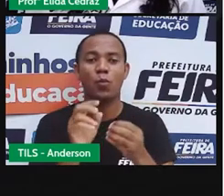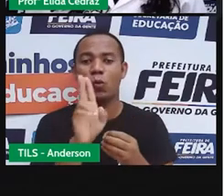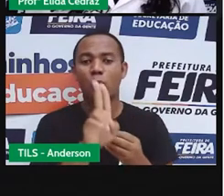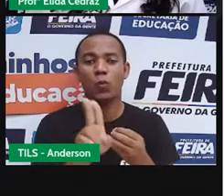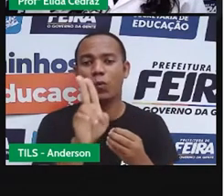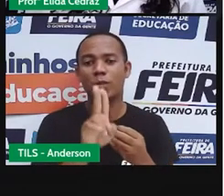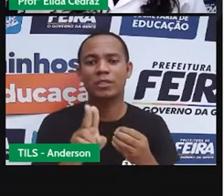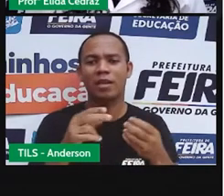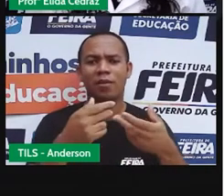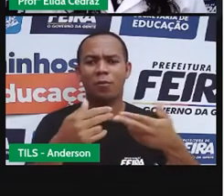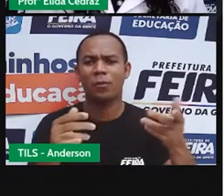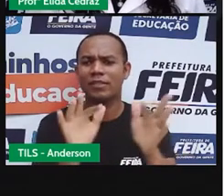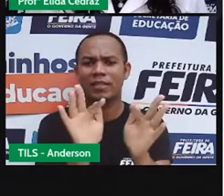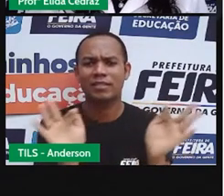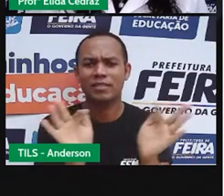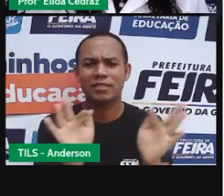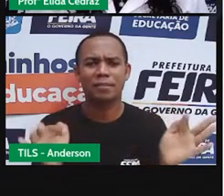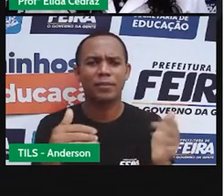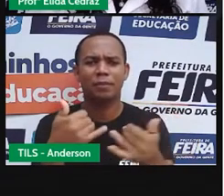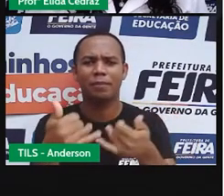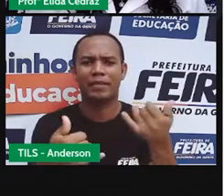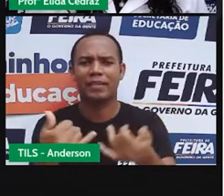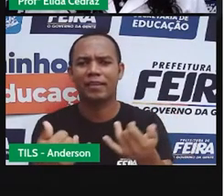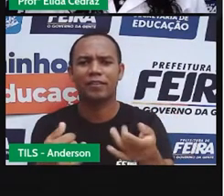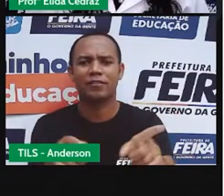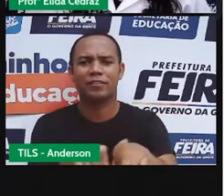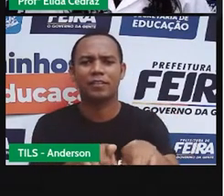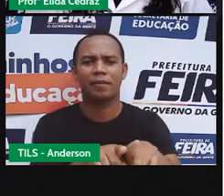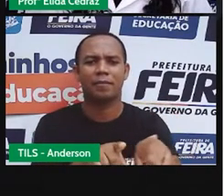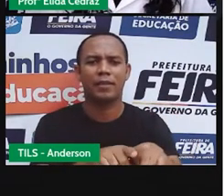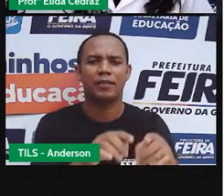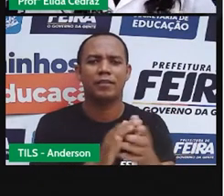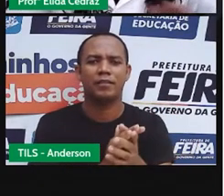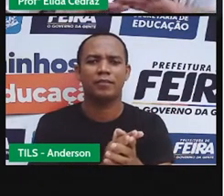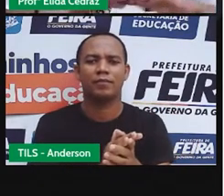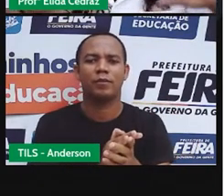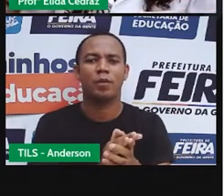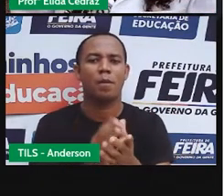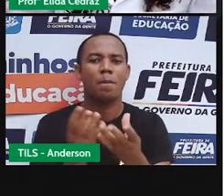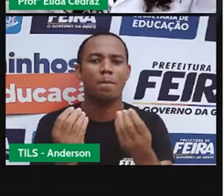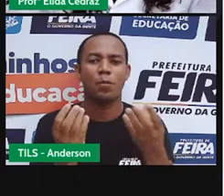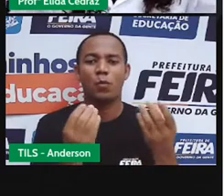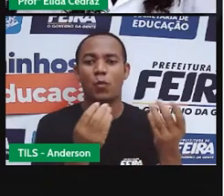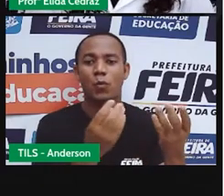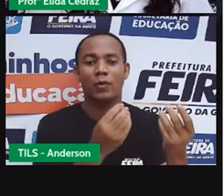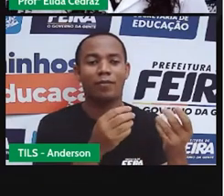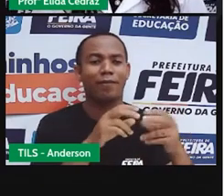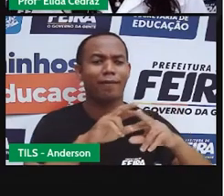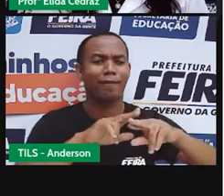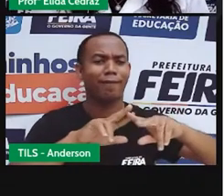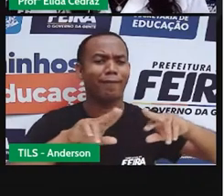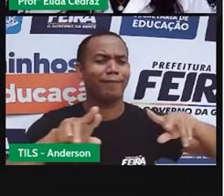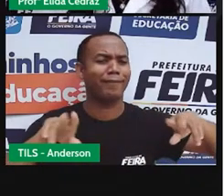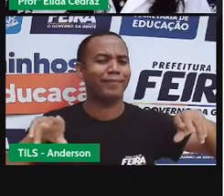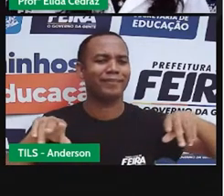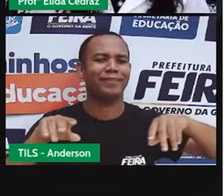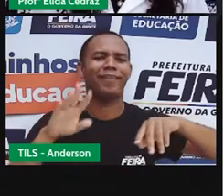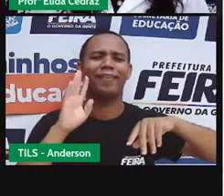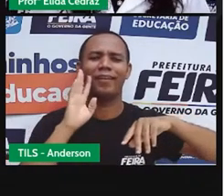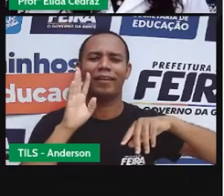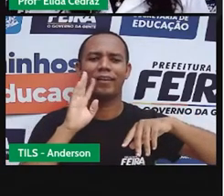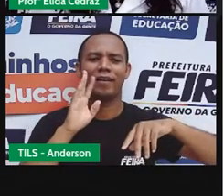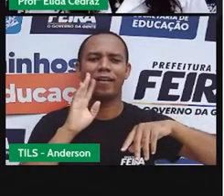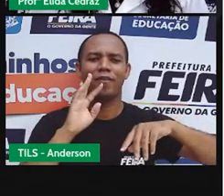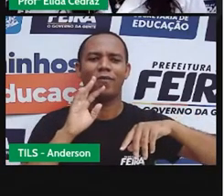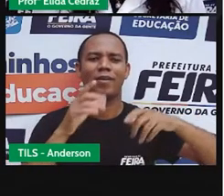utilizam elementos da natureza para confeccionar os seus brinquedos e possuem um quintal bem grande. Eles